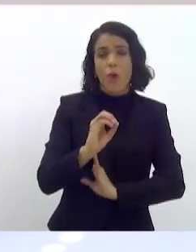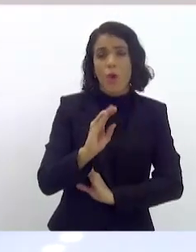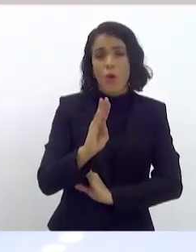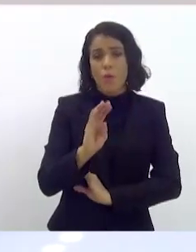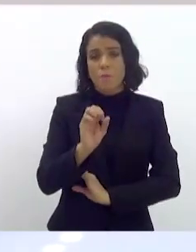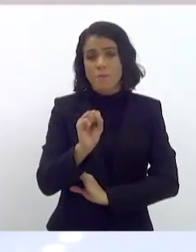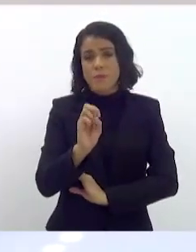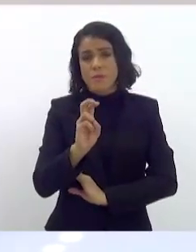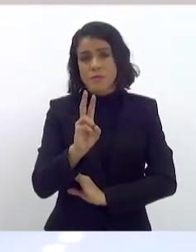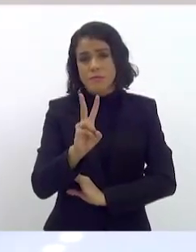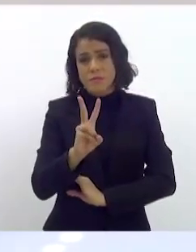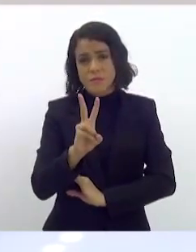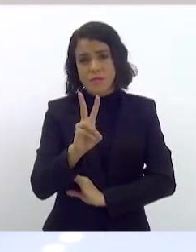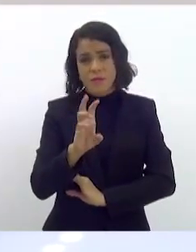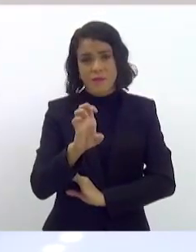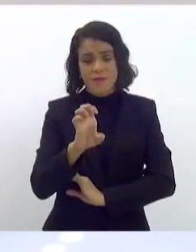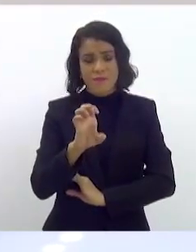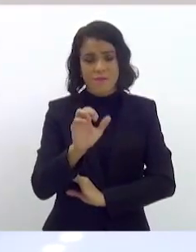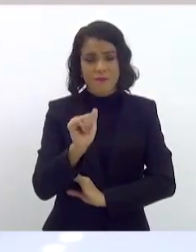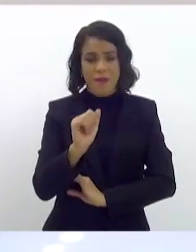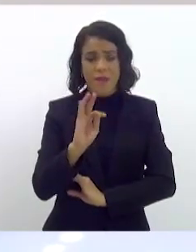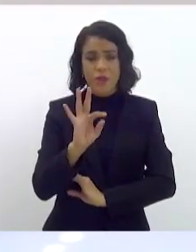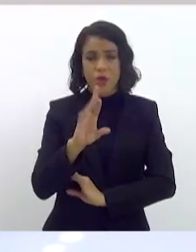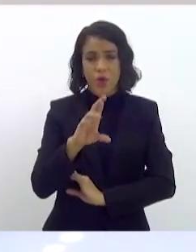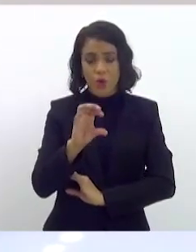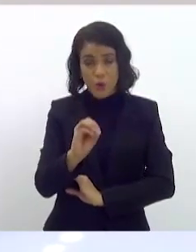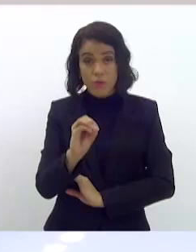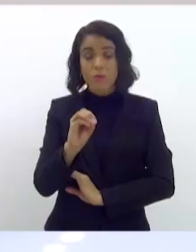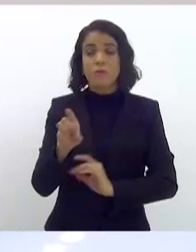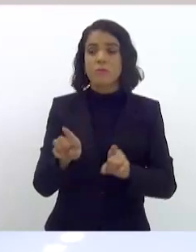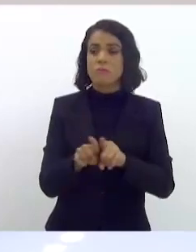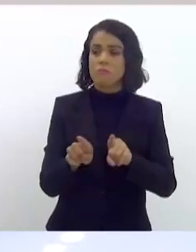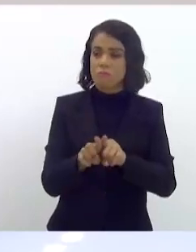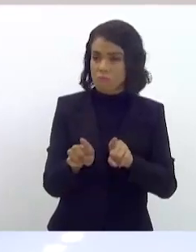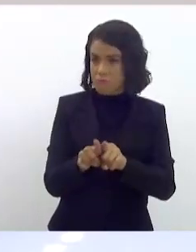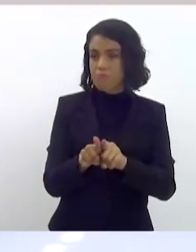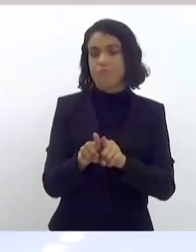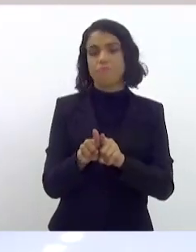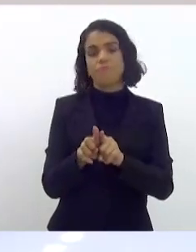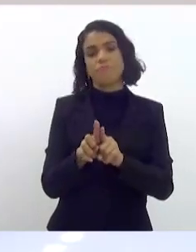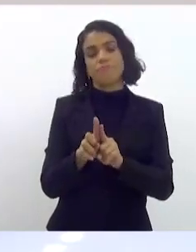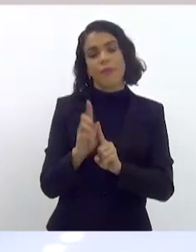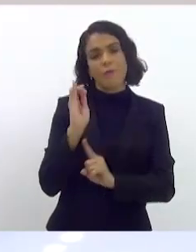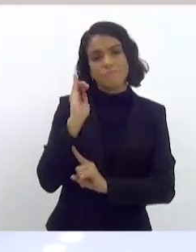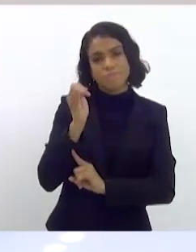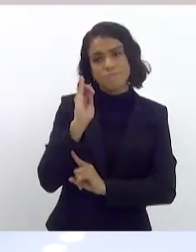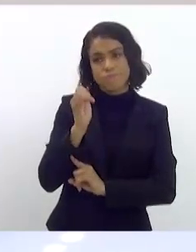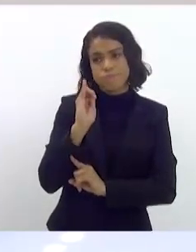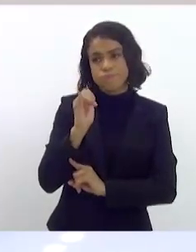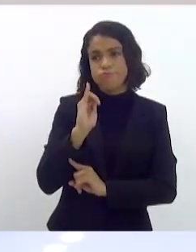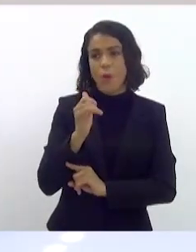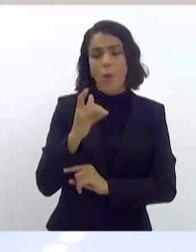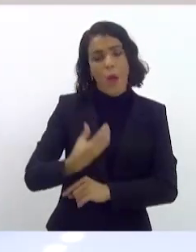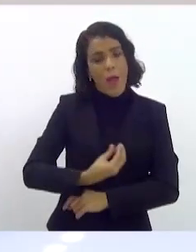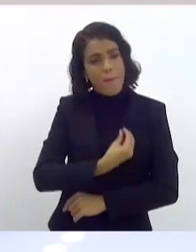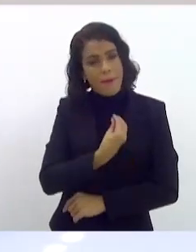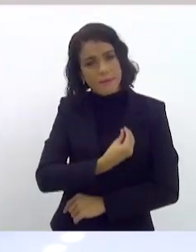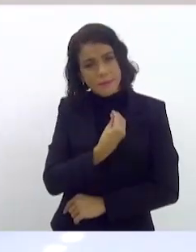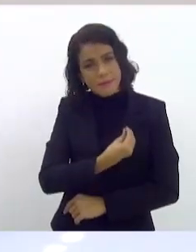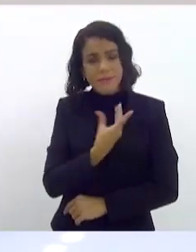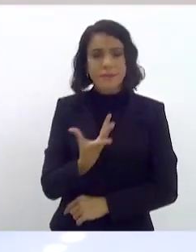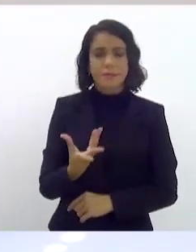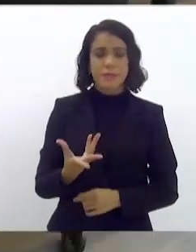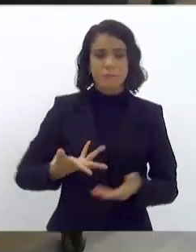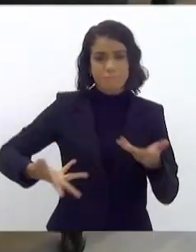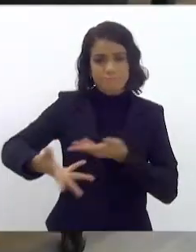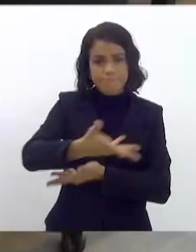da Violência contra a Mulher da Câmara, que possa também estar prestando aqui uma participação